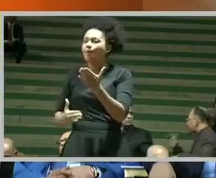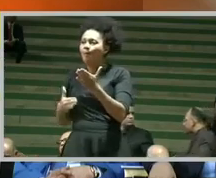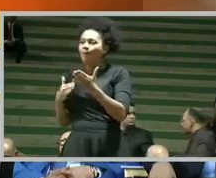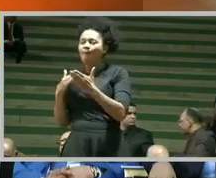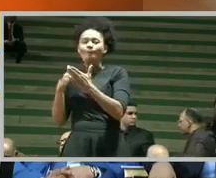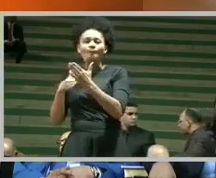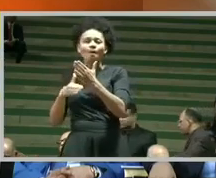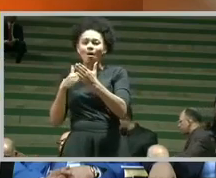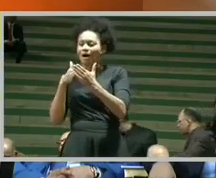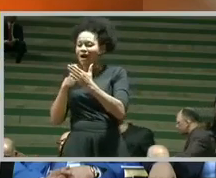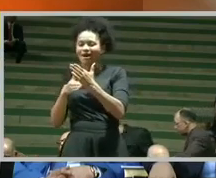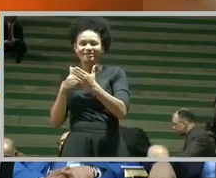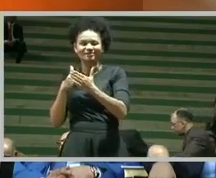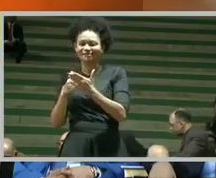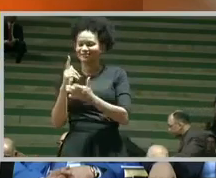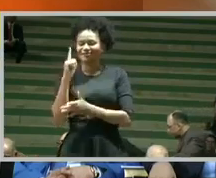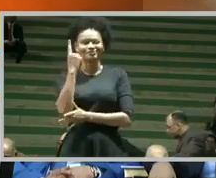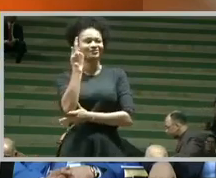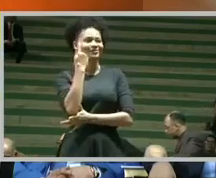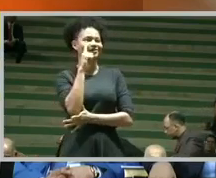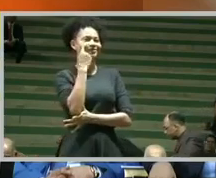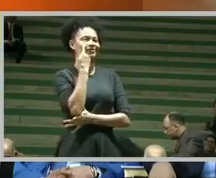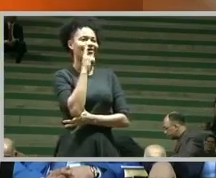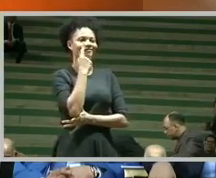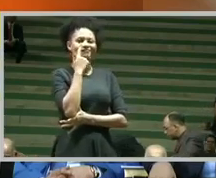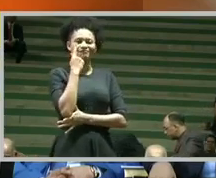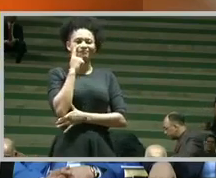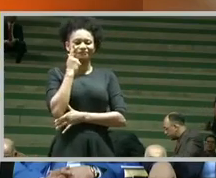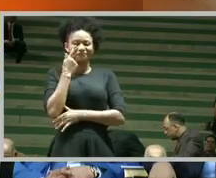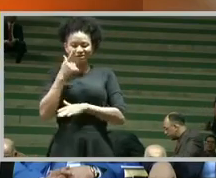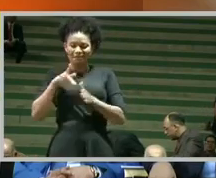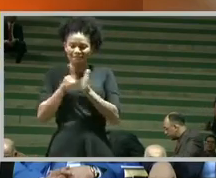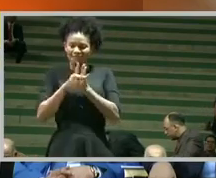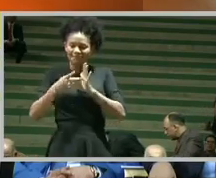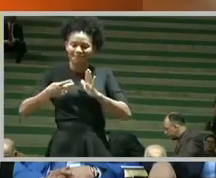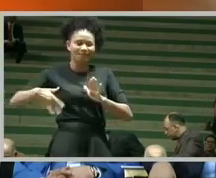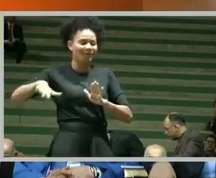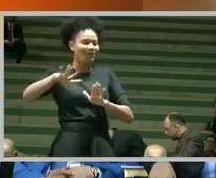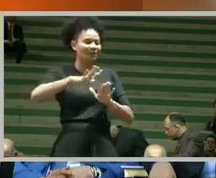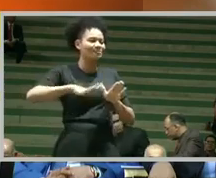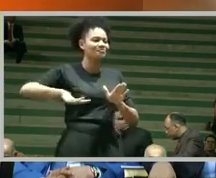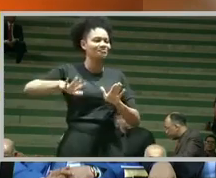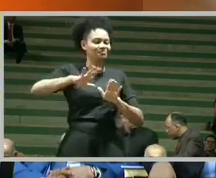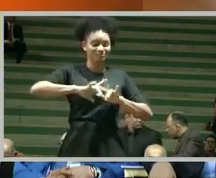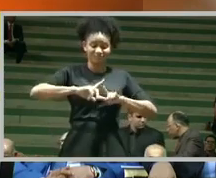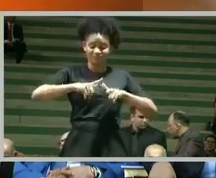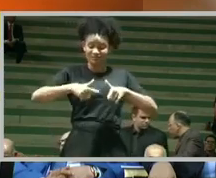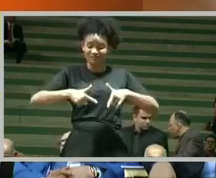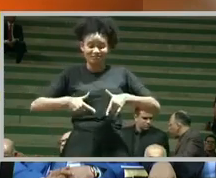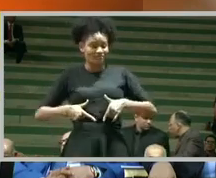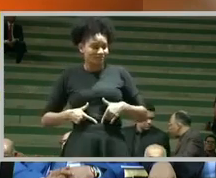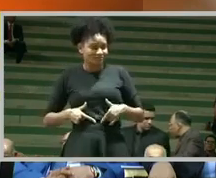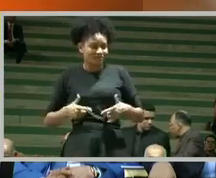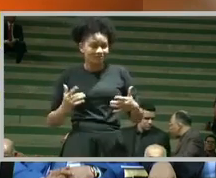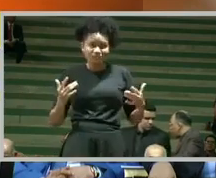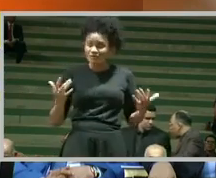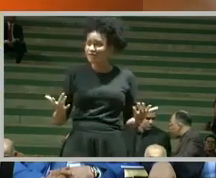limites geográficos de Jerusalém. O que o Senhor fez foi tão